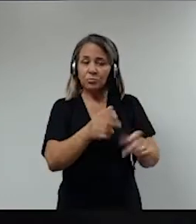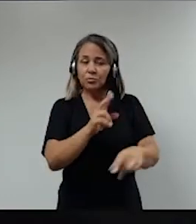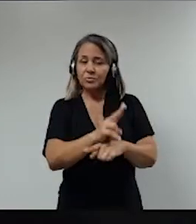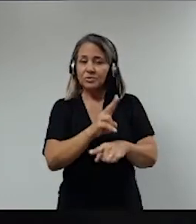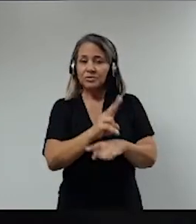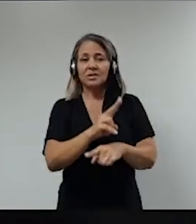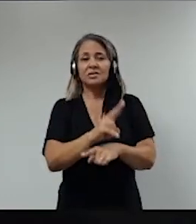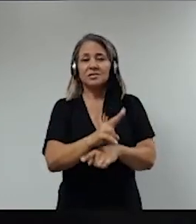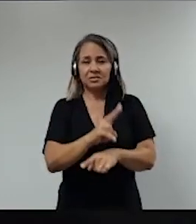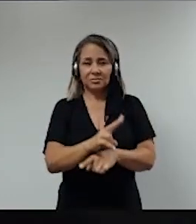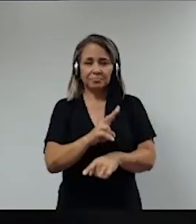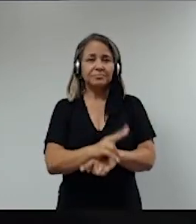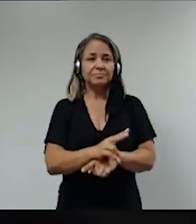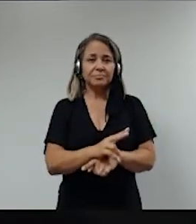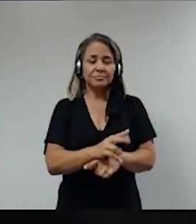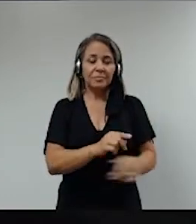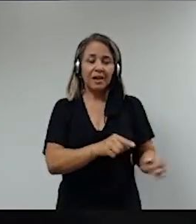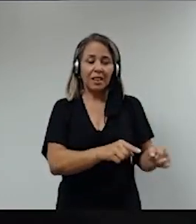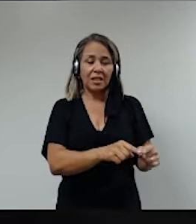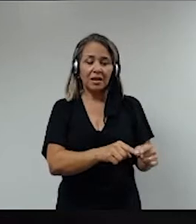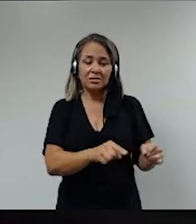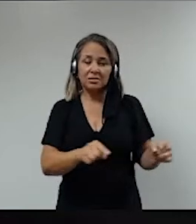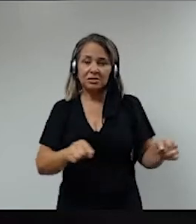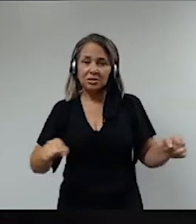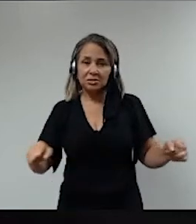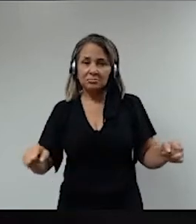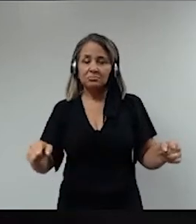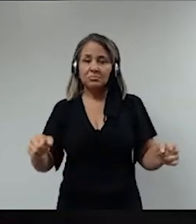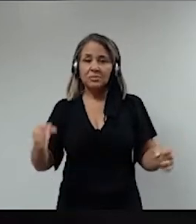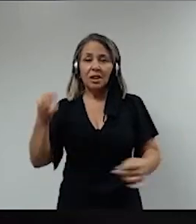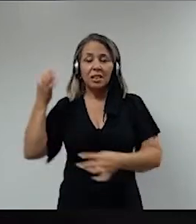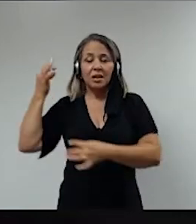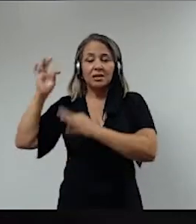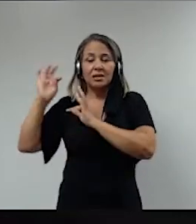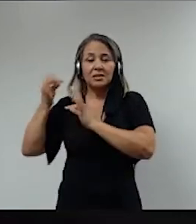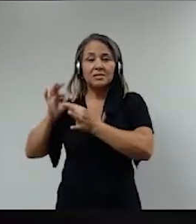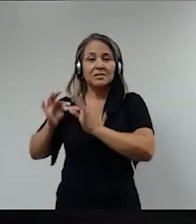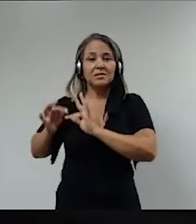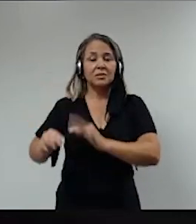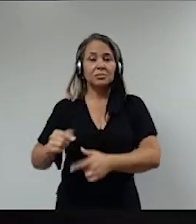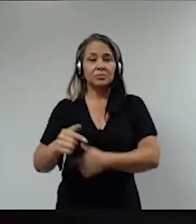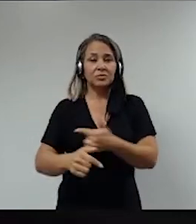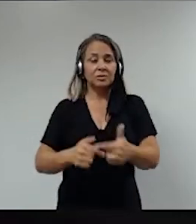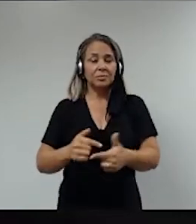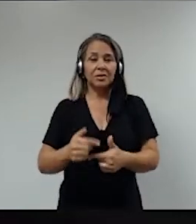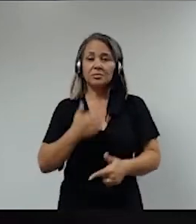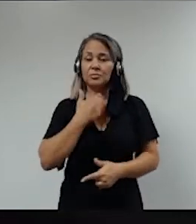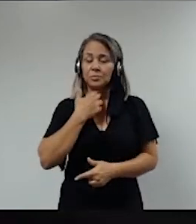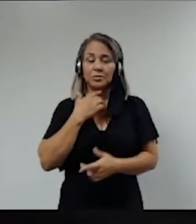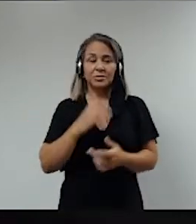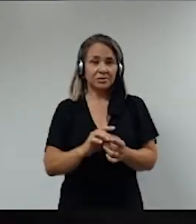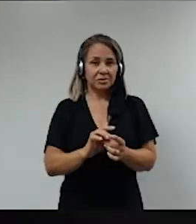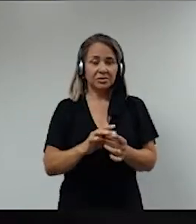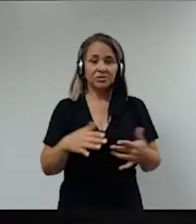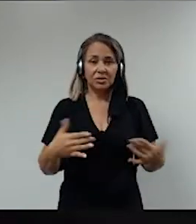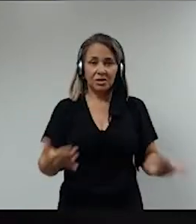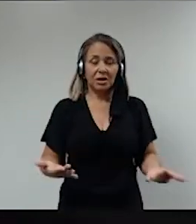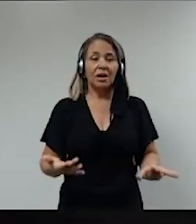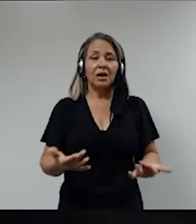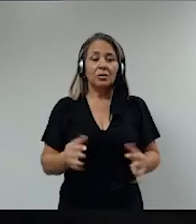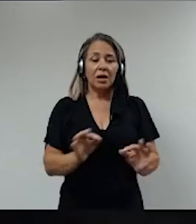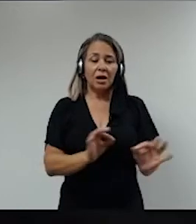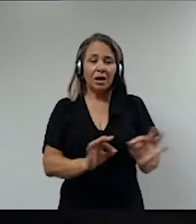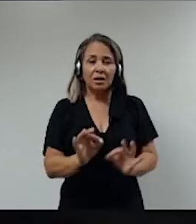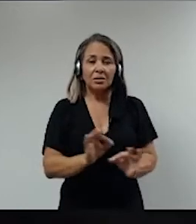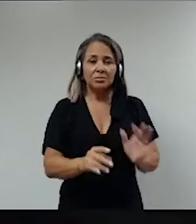vigilante, na linha da sua tradição de atuação, e não irá permitir arranjos